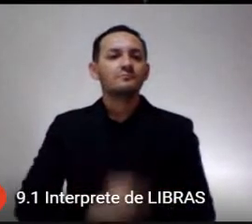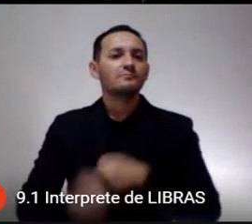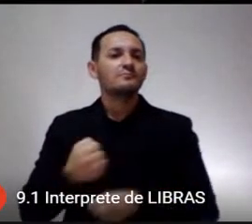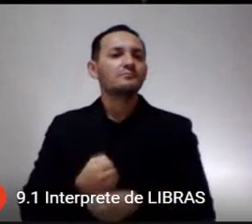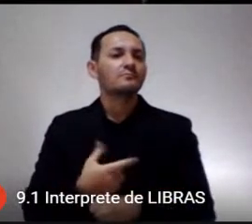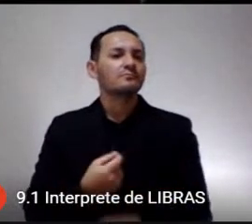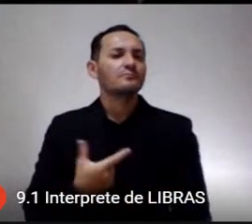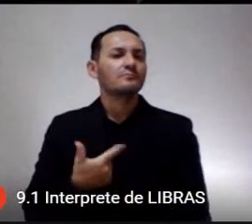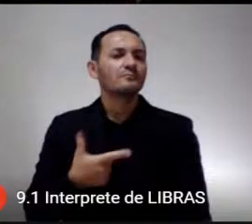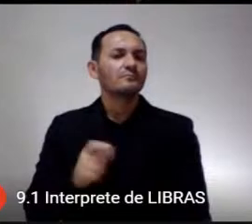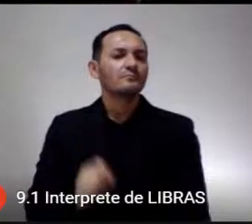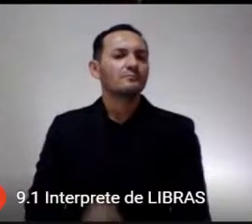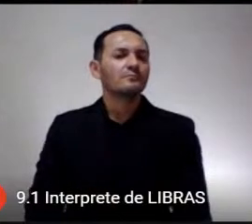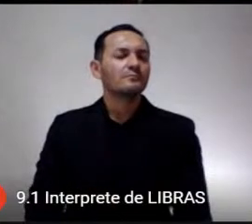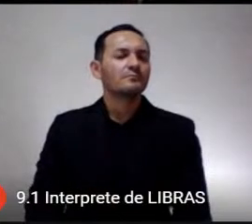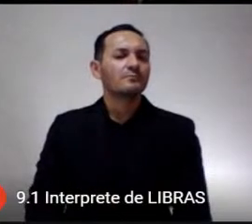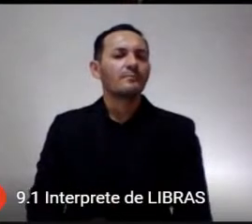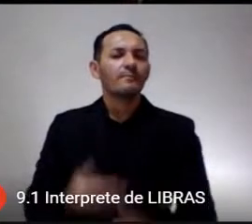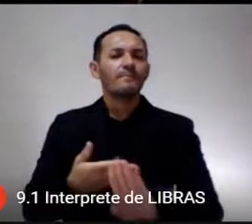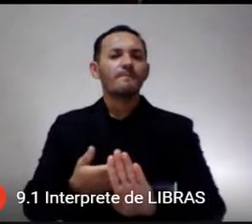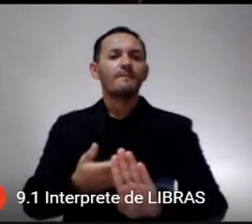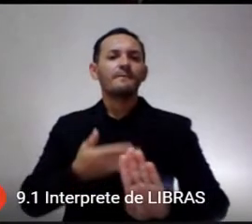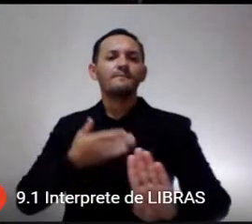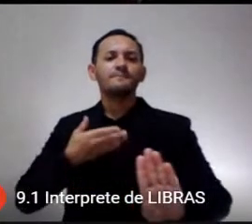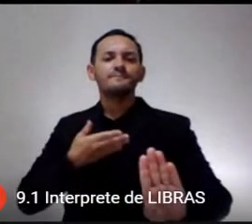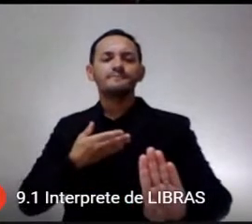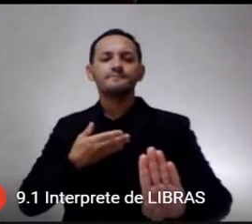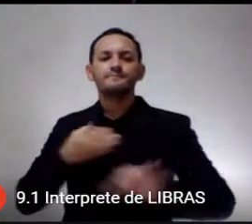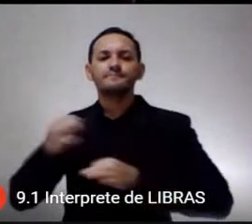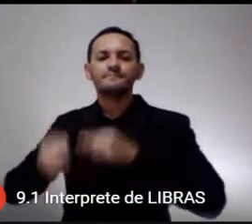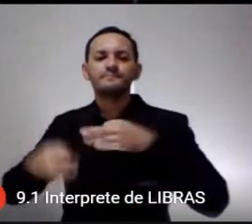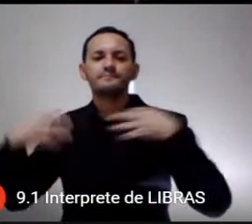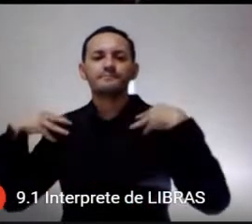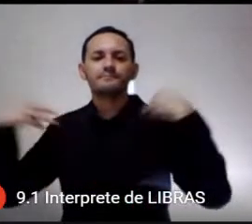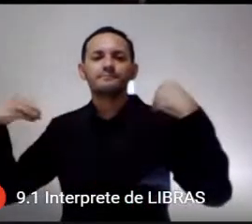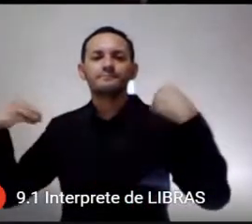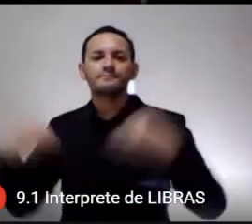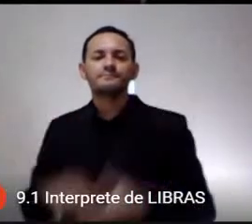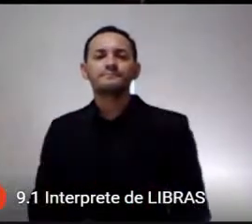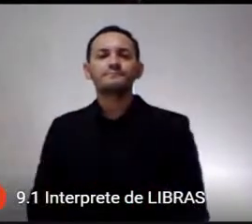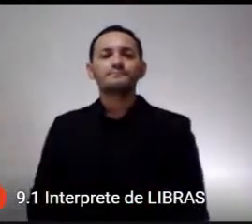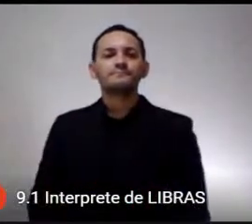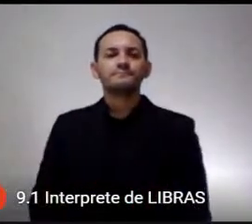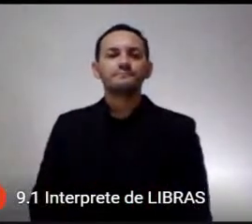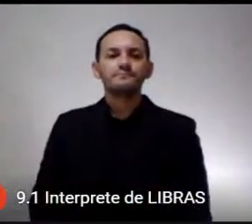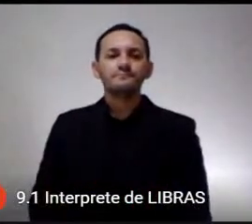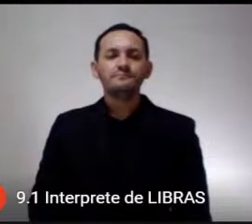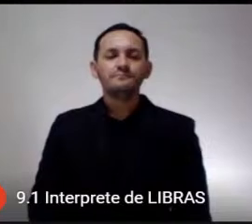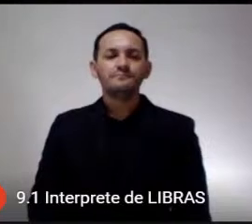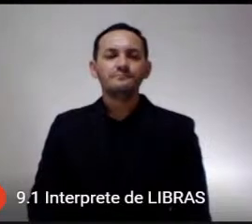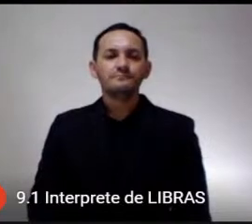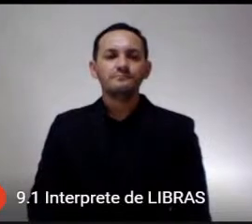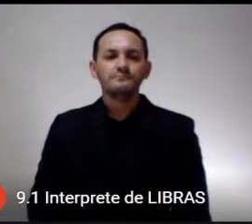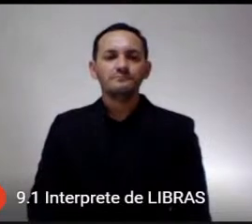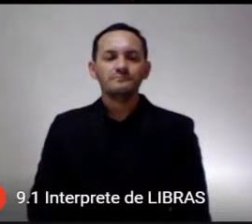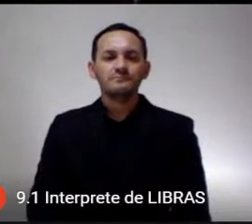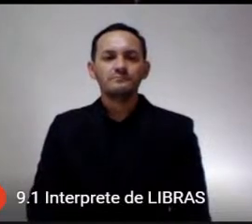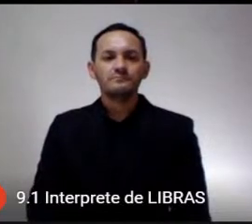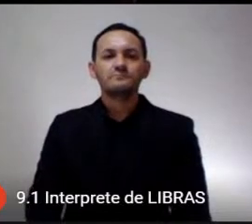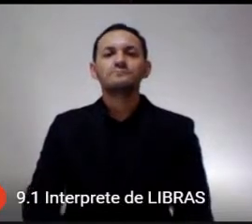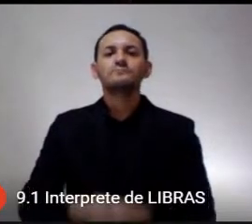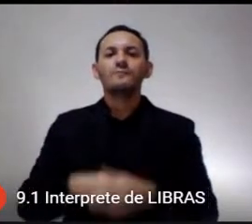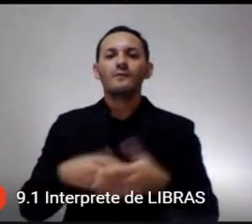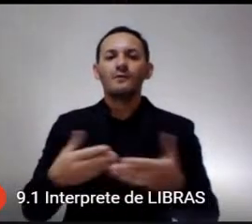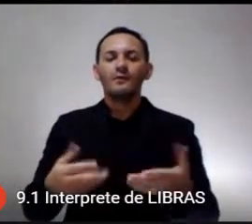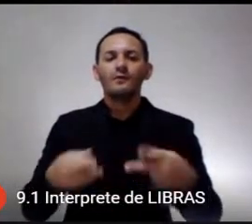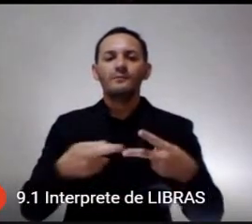279/2020, afastamento de magistrado. É da relatoria do doutor Marcelo César Cordeiro, em que é